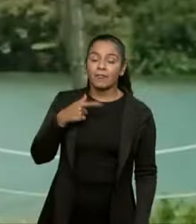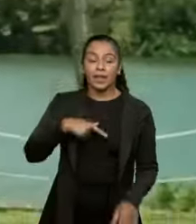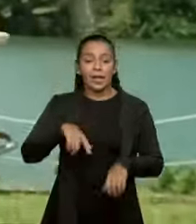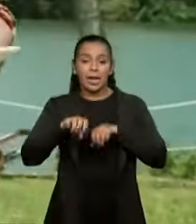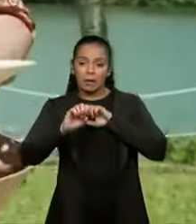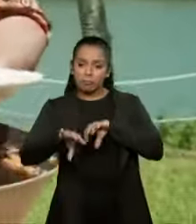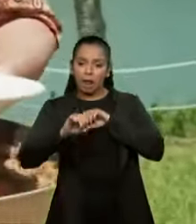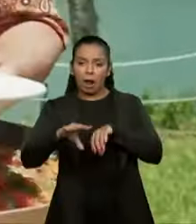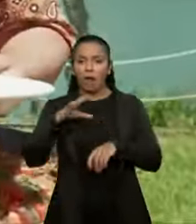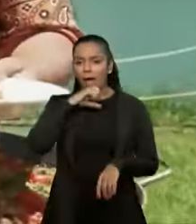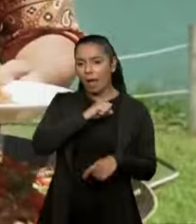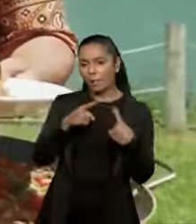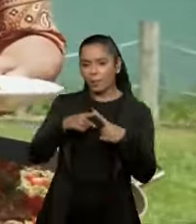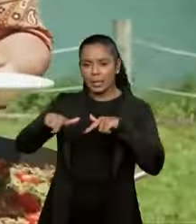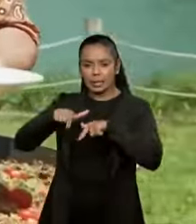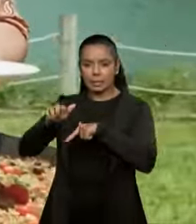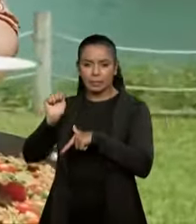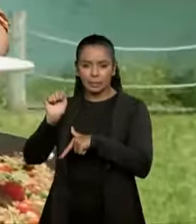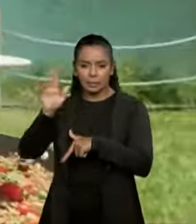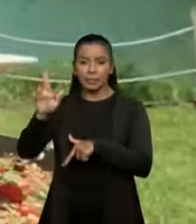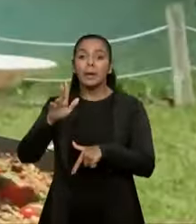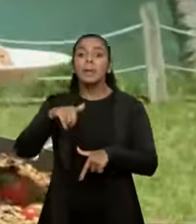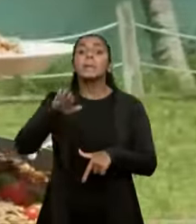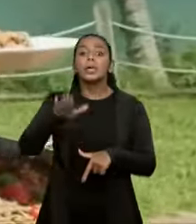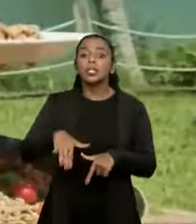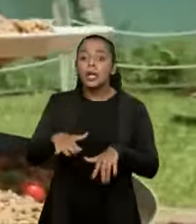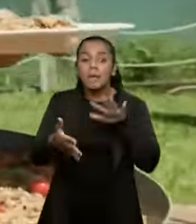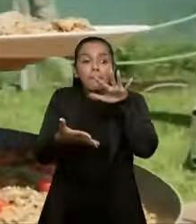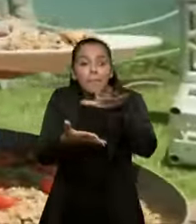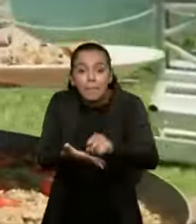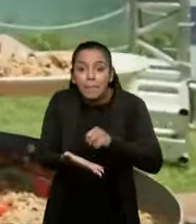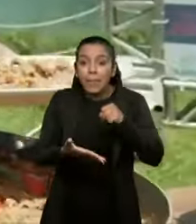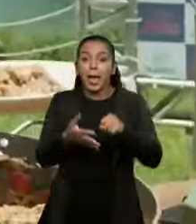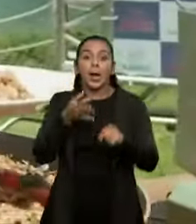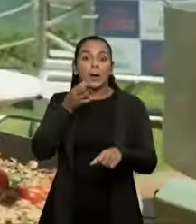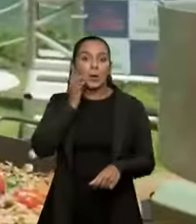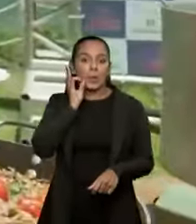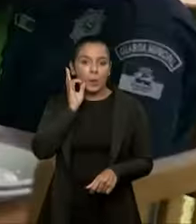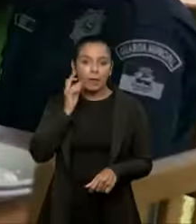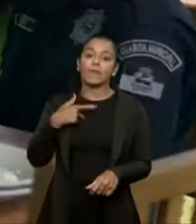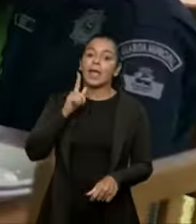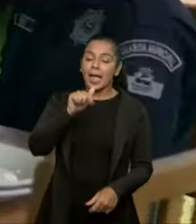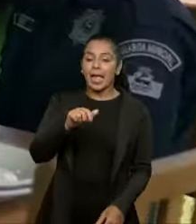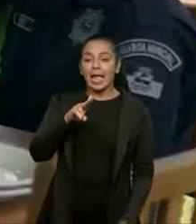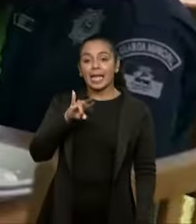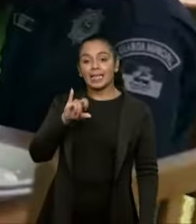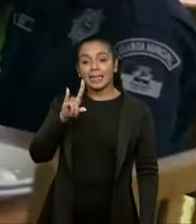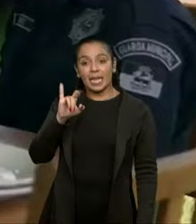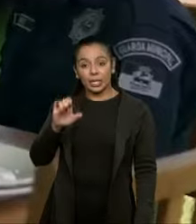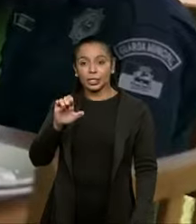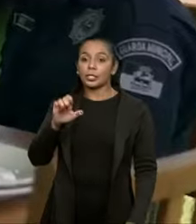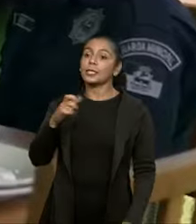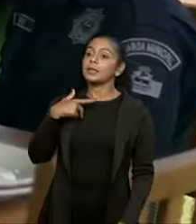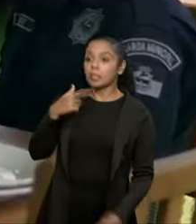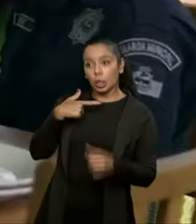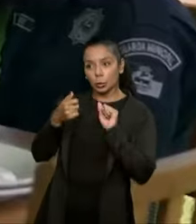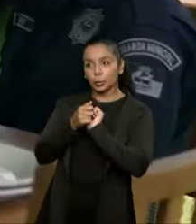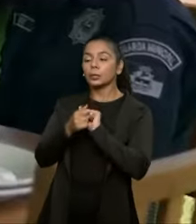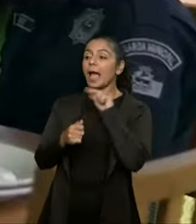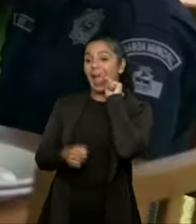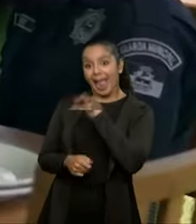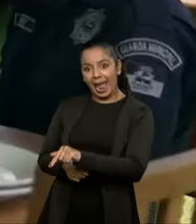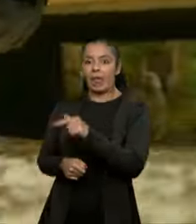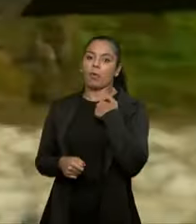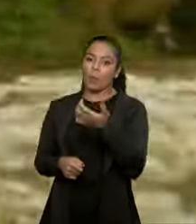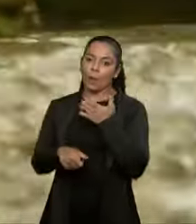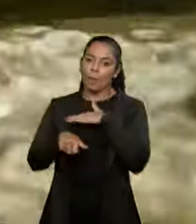barista. Mas eu falei, ok, quem bota a mão e colhe o café? É isso. Olha, é a Neidinha que tá comigo há 20 e poucos anos. Eu falei, é com ela que eu quero falar. Adorei. Que